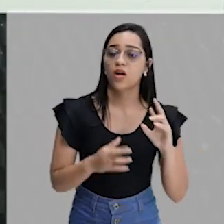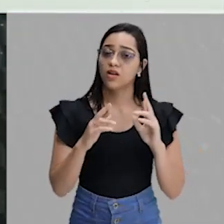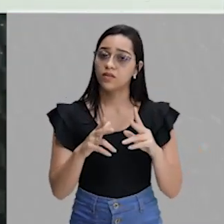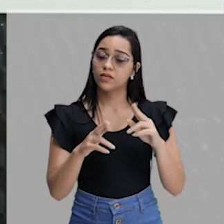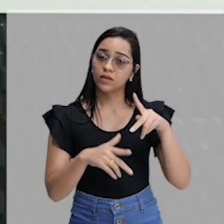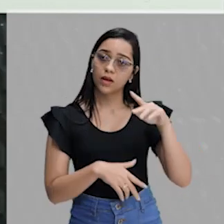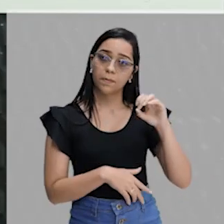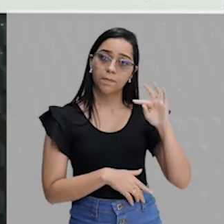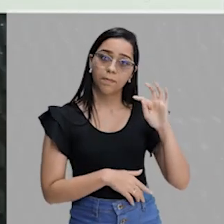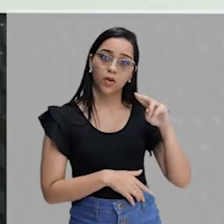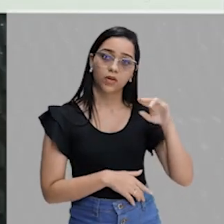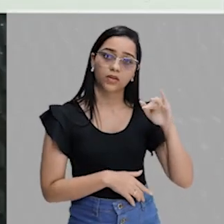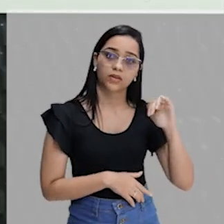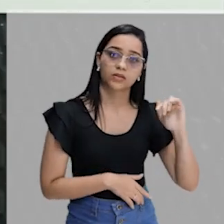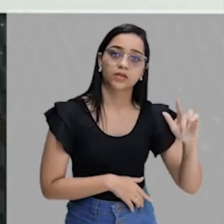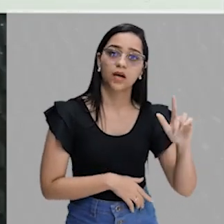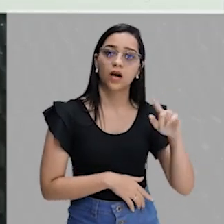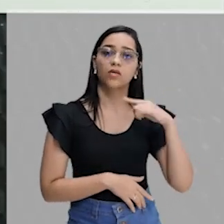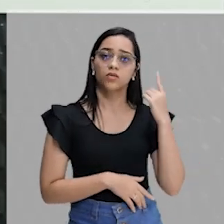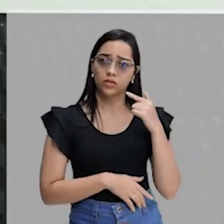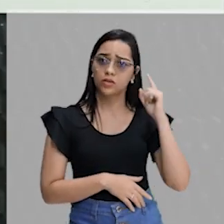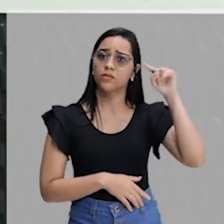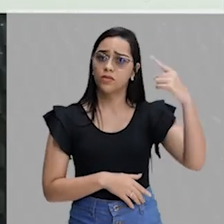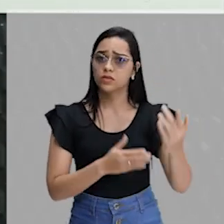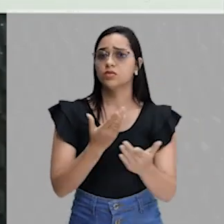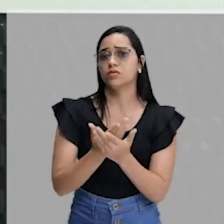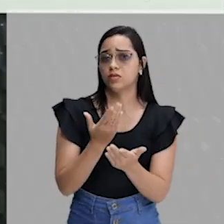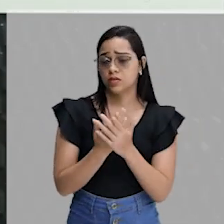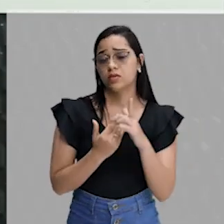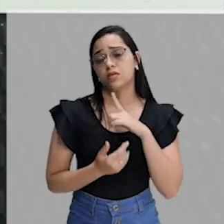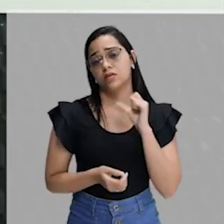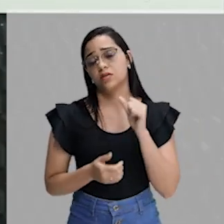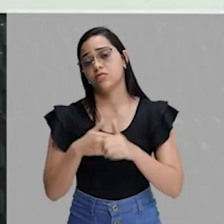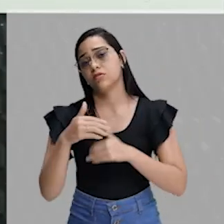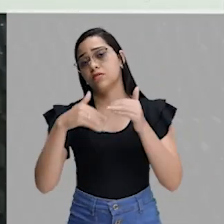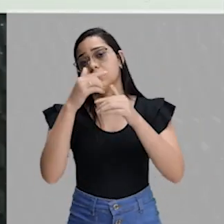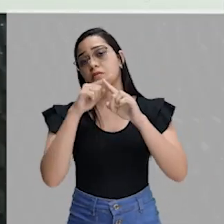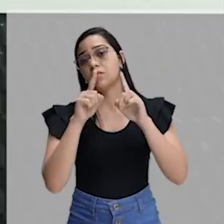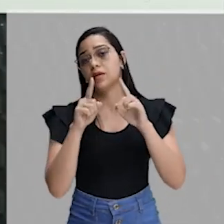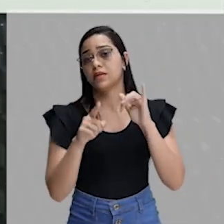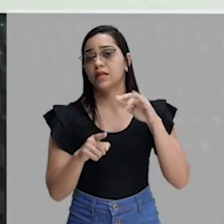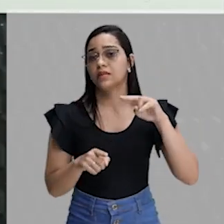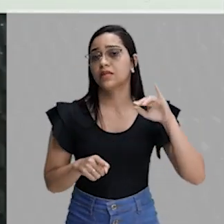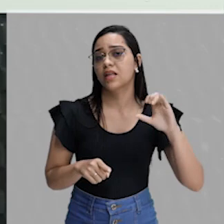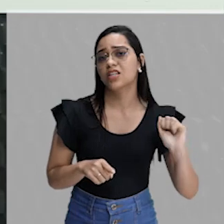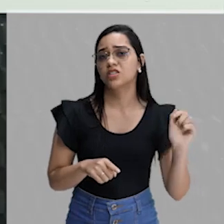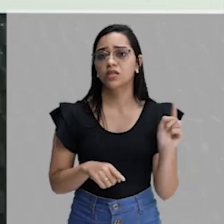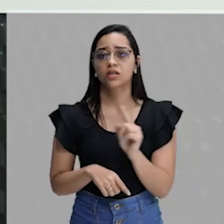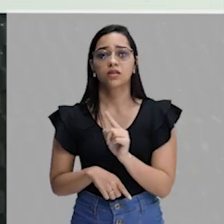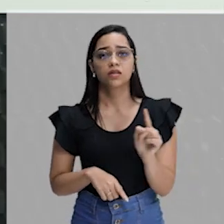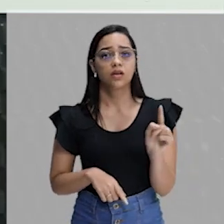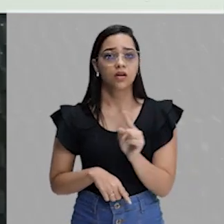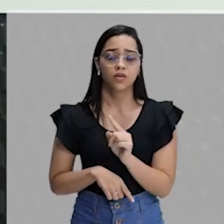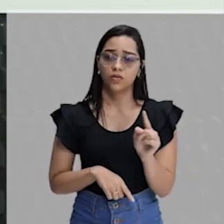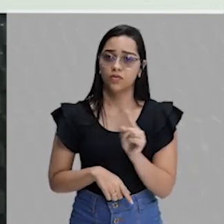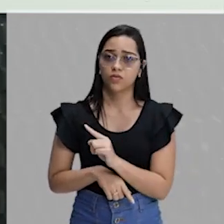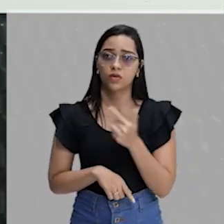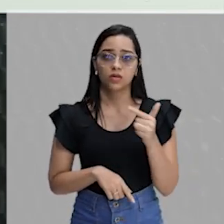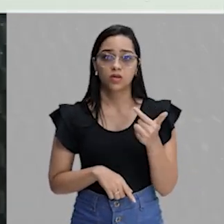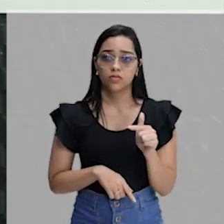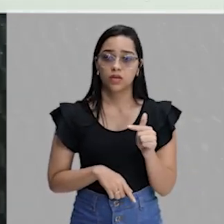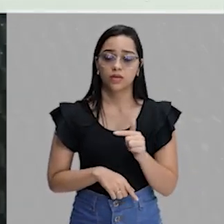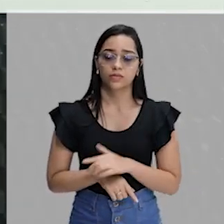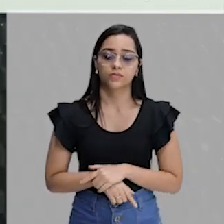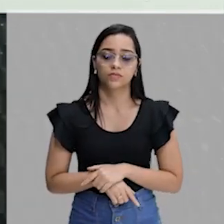da potencial. Energia potencial que a gente vai ver depois, não, ela tem um certo acúmulo. Energia cinética não, tá certo? Ela não tem